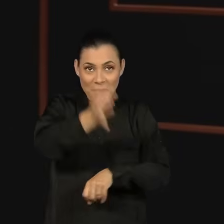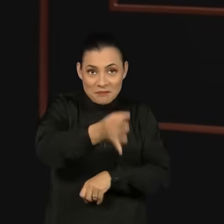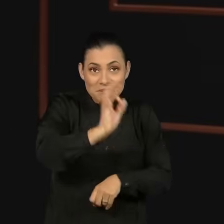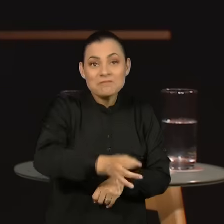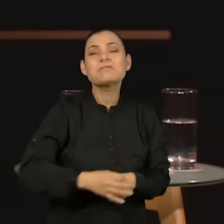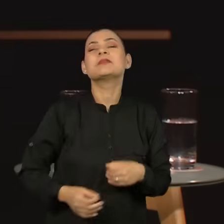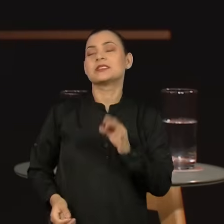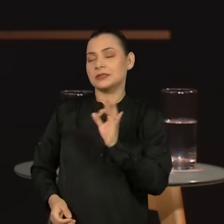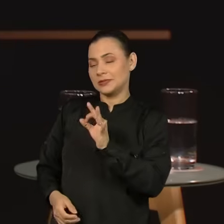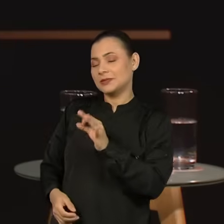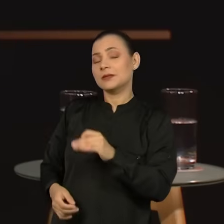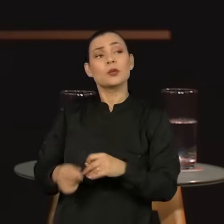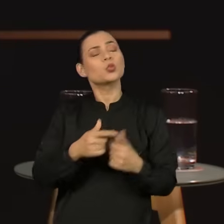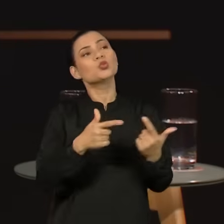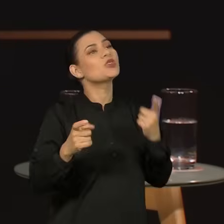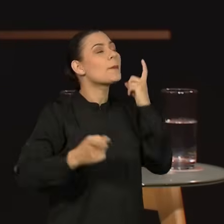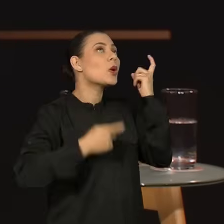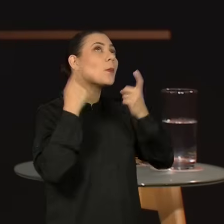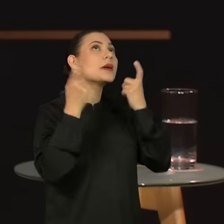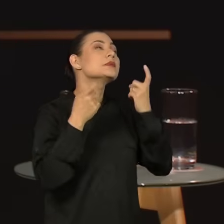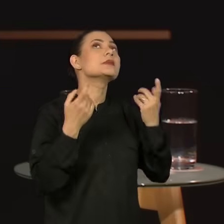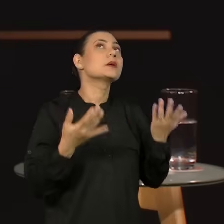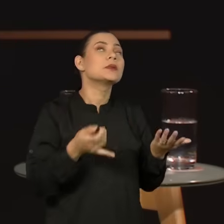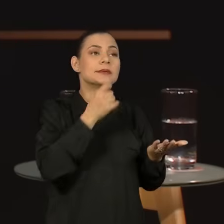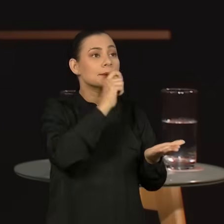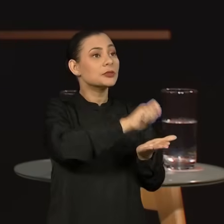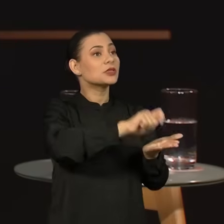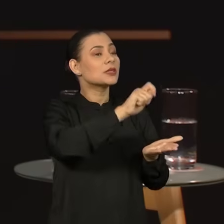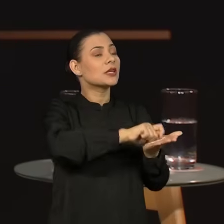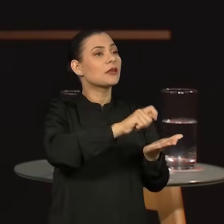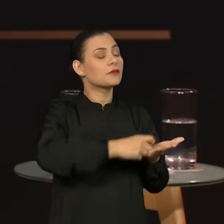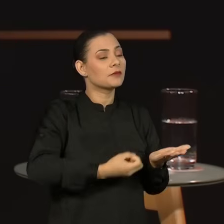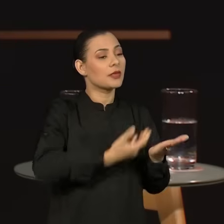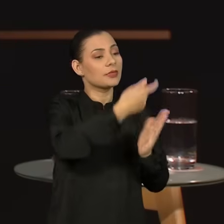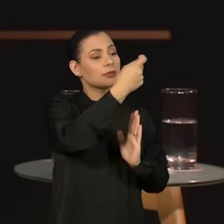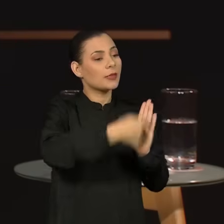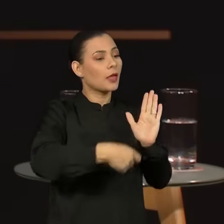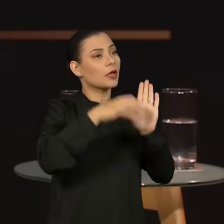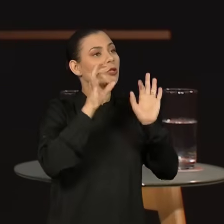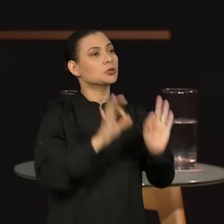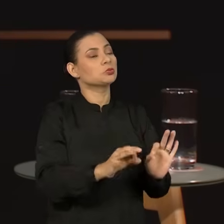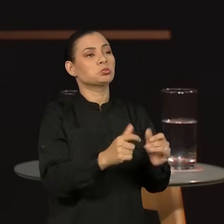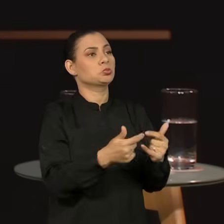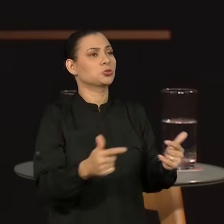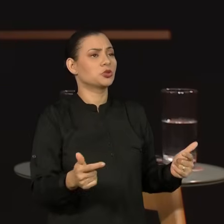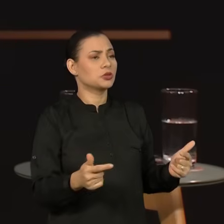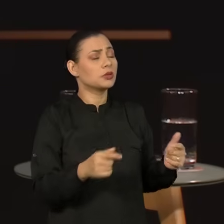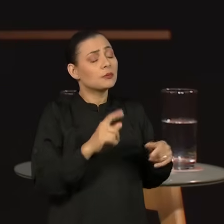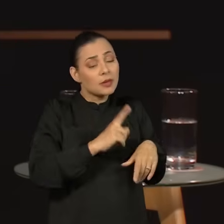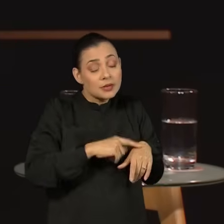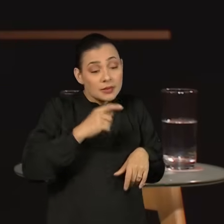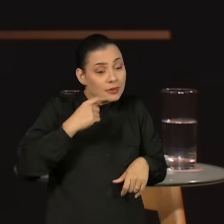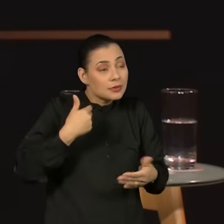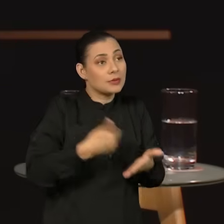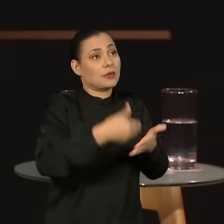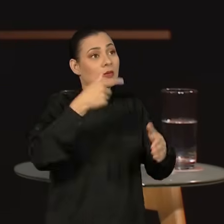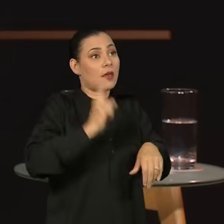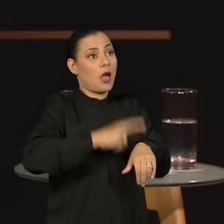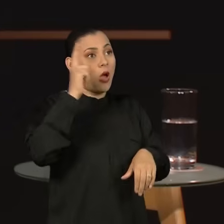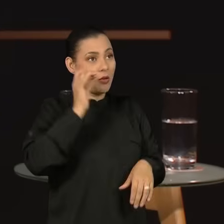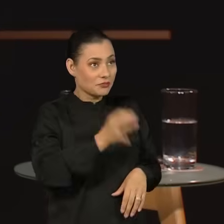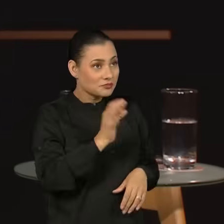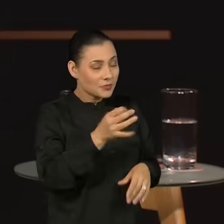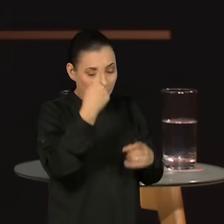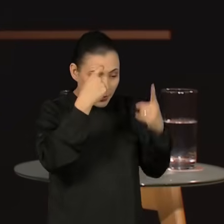improviso. Não havia essa preocupação de escrever propriamente um texto para os espetáculos. Eram montados meio que em cima da hora ali e tal,